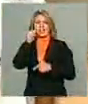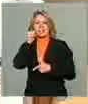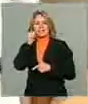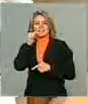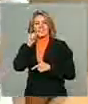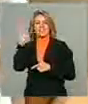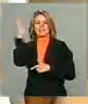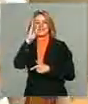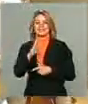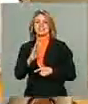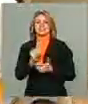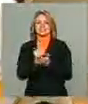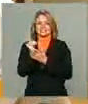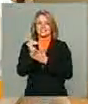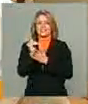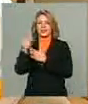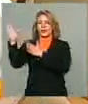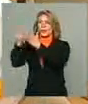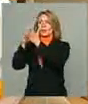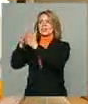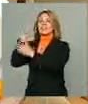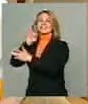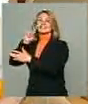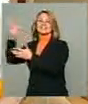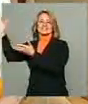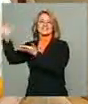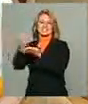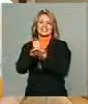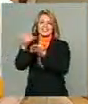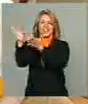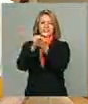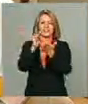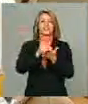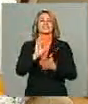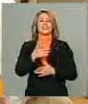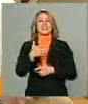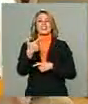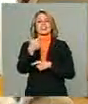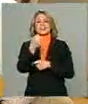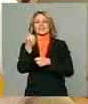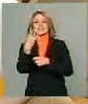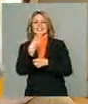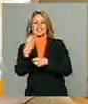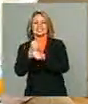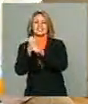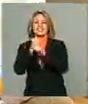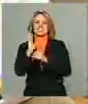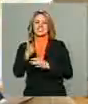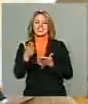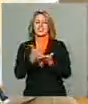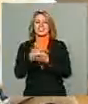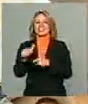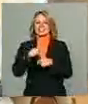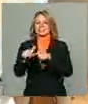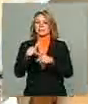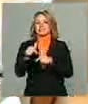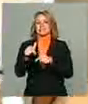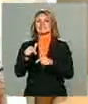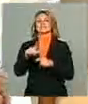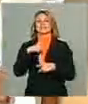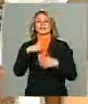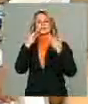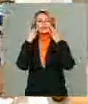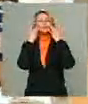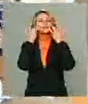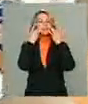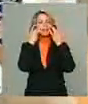é todo o tempo ficou não sei quantos dois trê anos fiz várias peças Menina de Ouro cabeça de porco mascote do